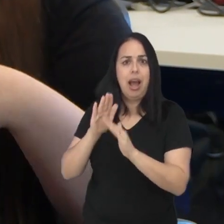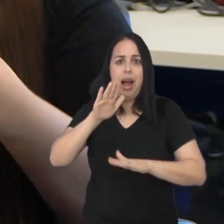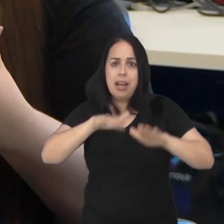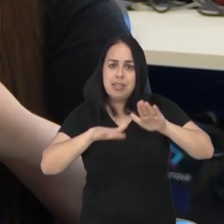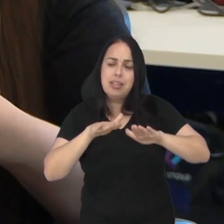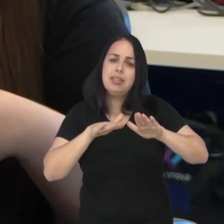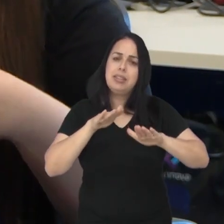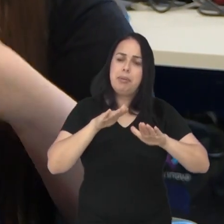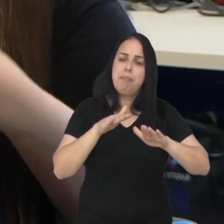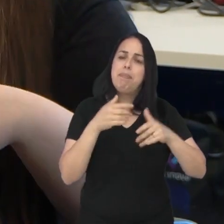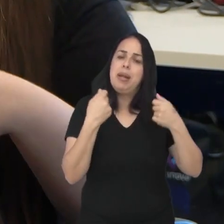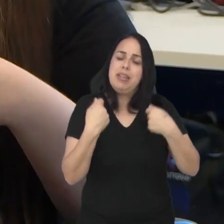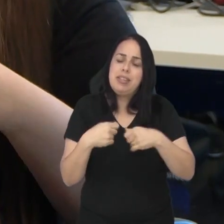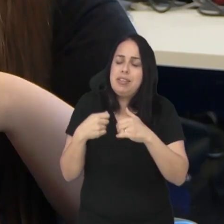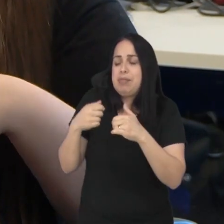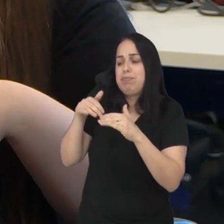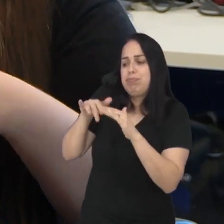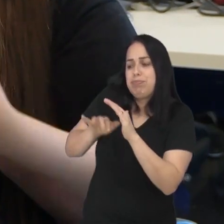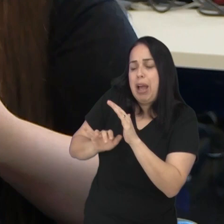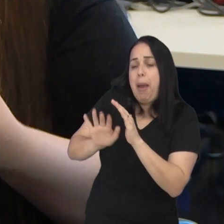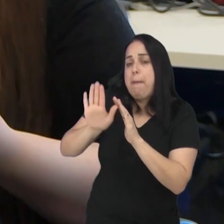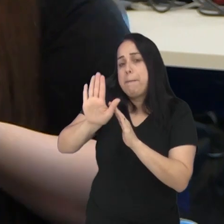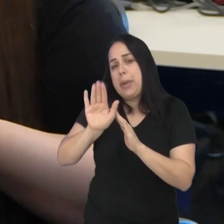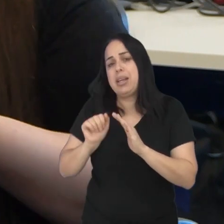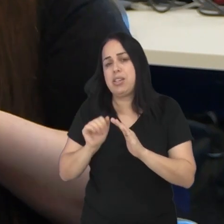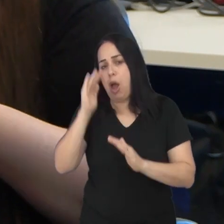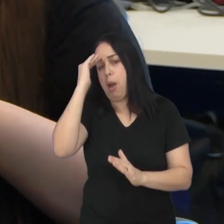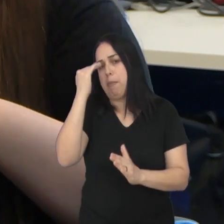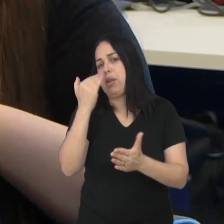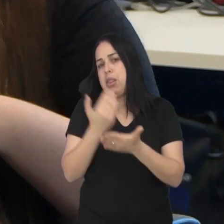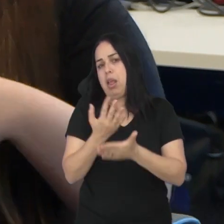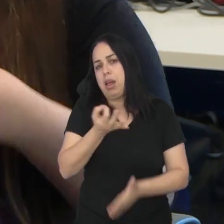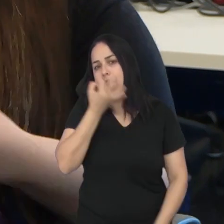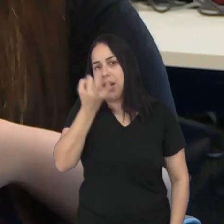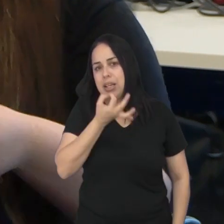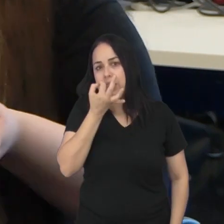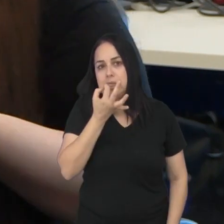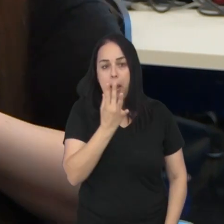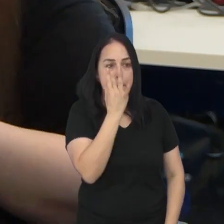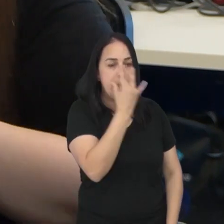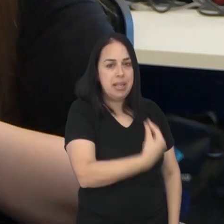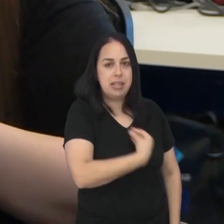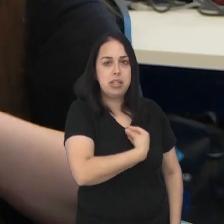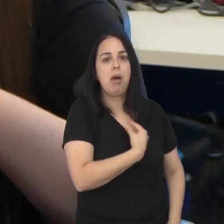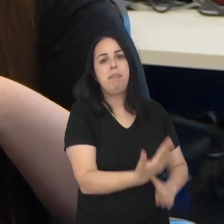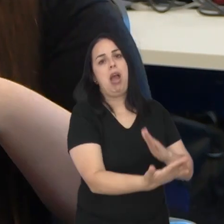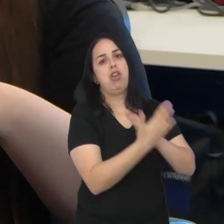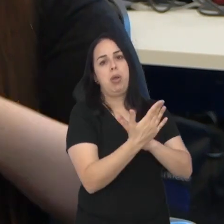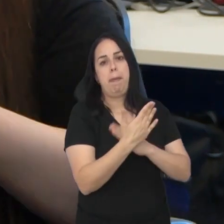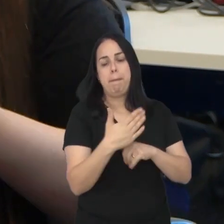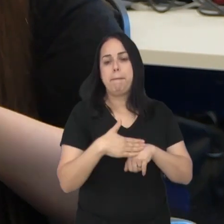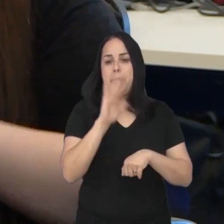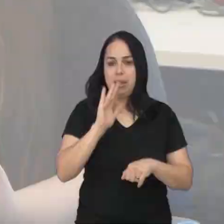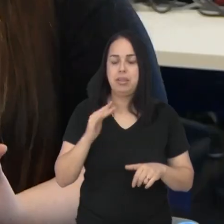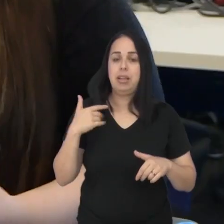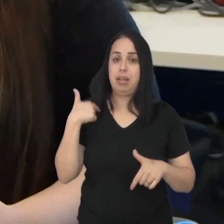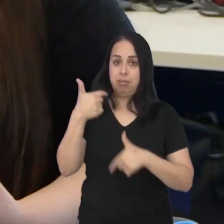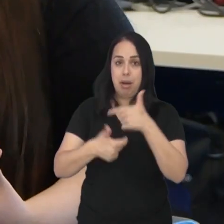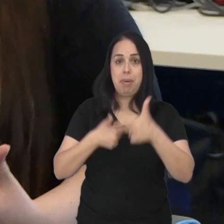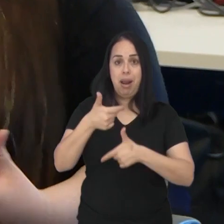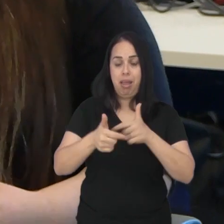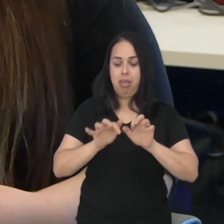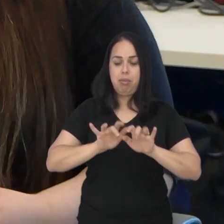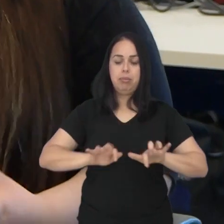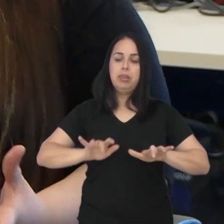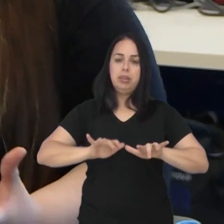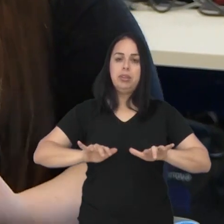dia que alguém precise, né, fazer um home office, mas eu acredito que estar presencialmente realmente ajuda. Quando a gente trabalha